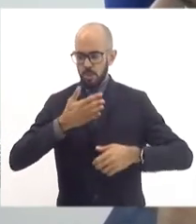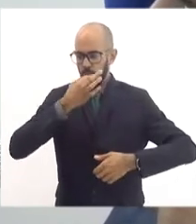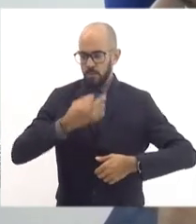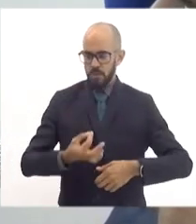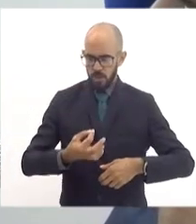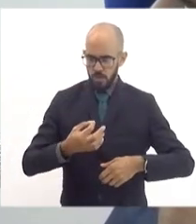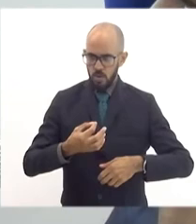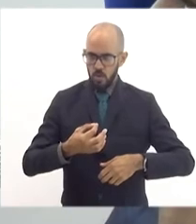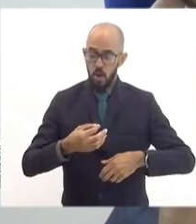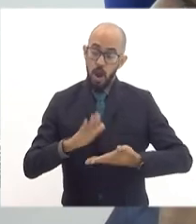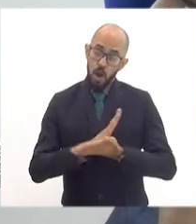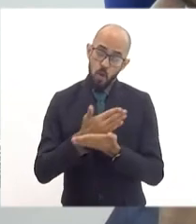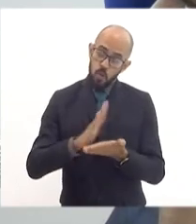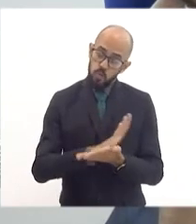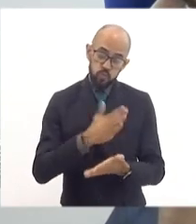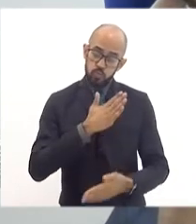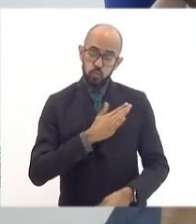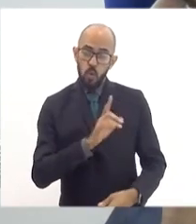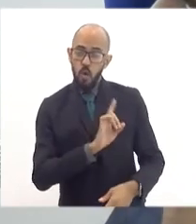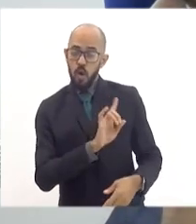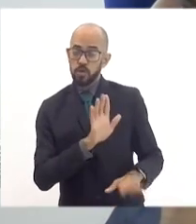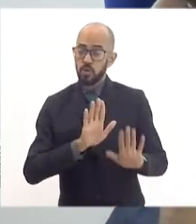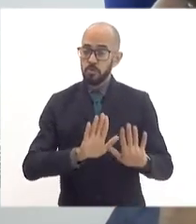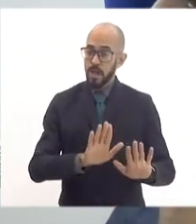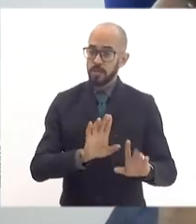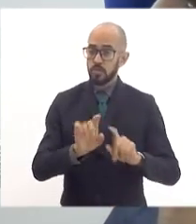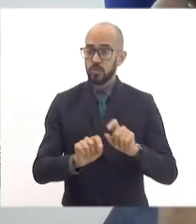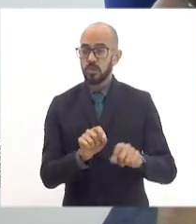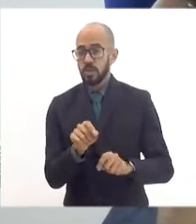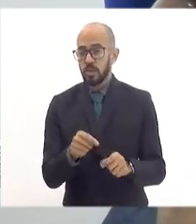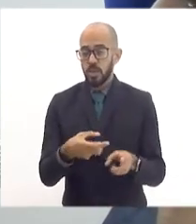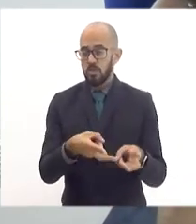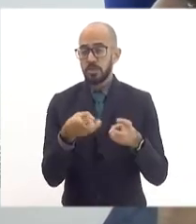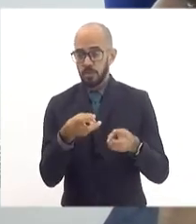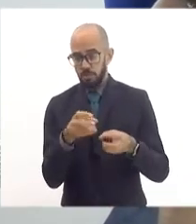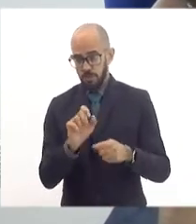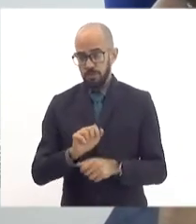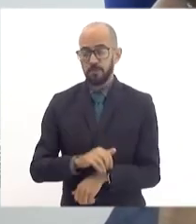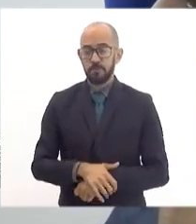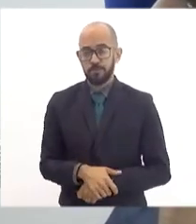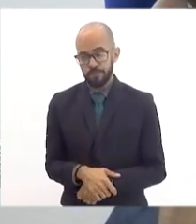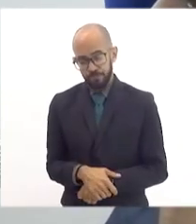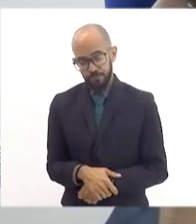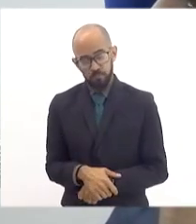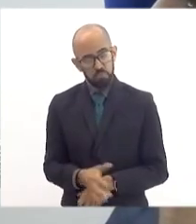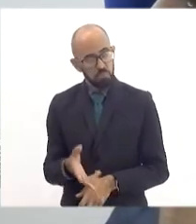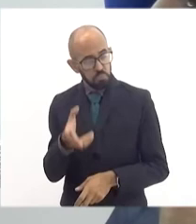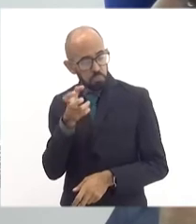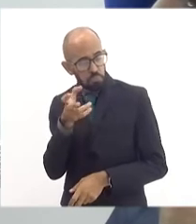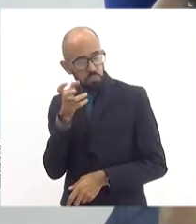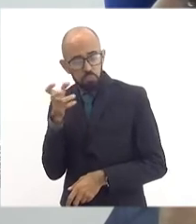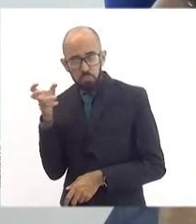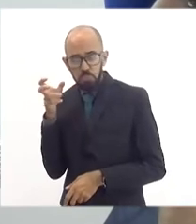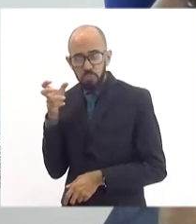tem muitos que não vão gostar, né? Mas eu vi, né, no mundo